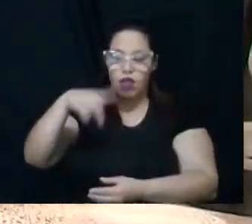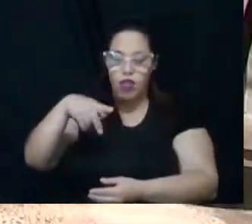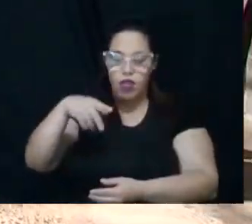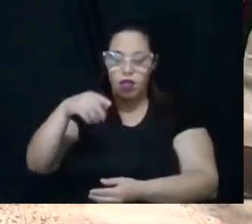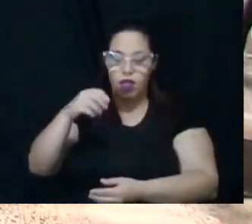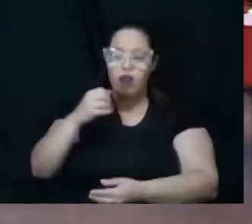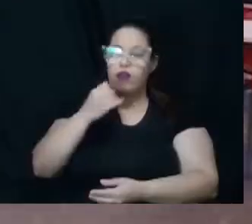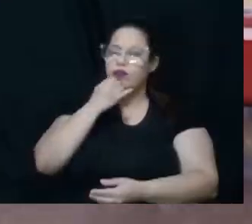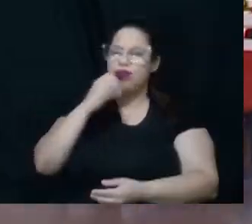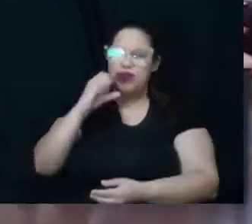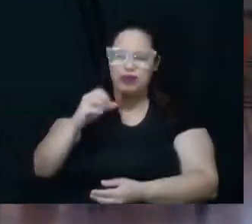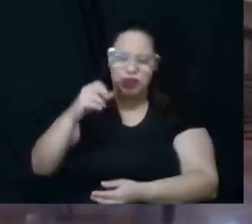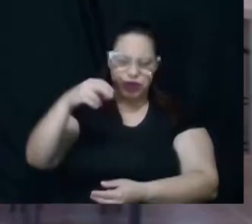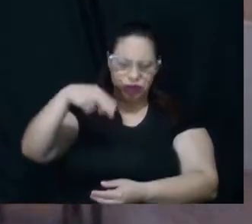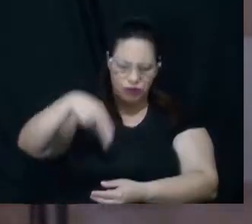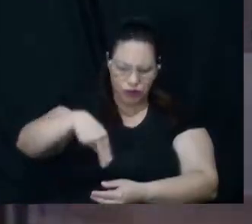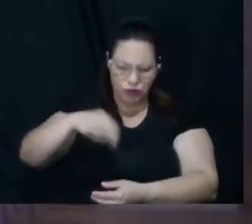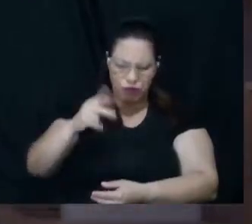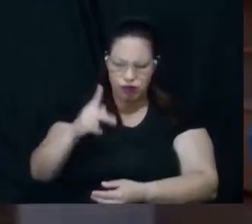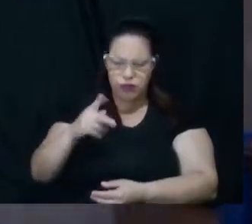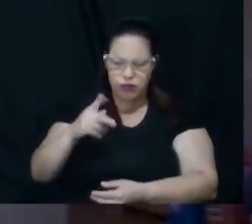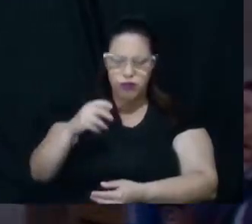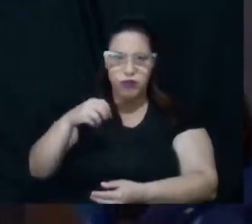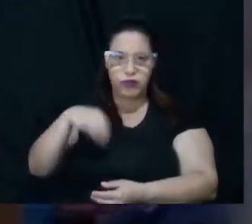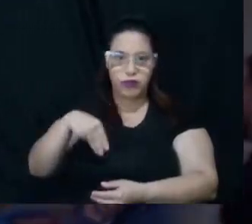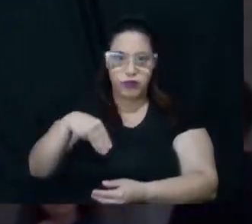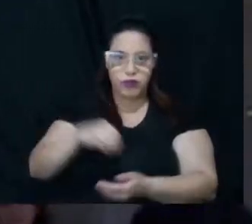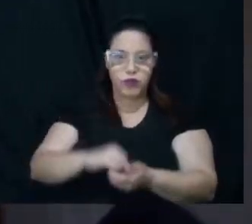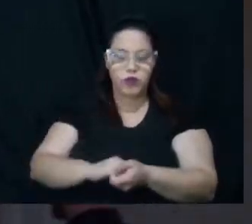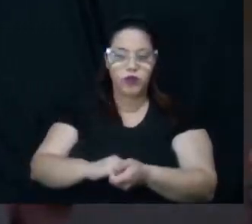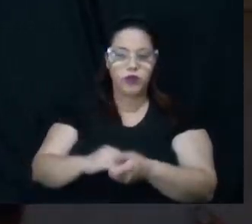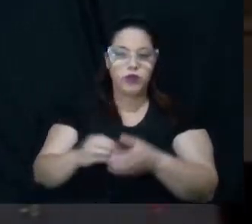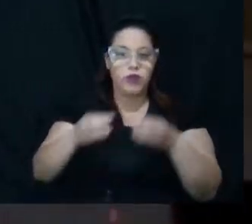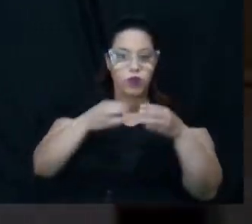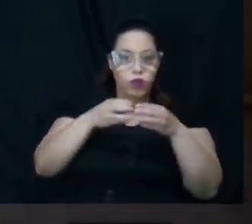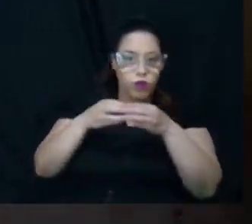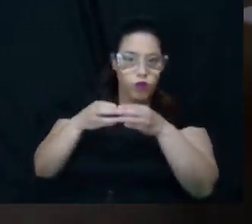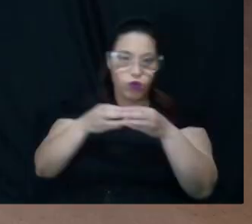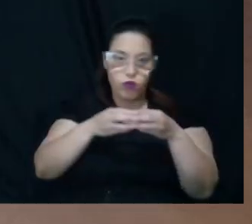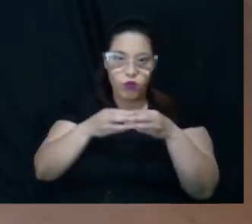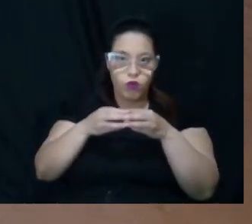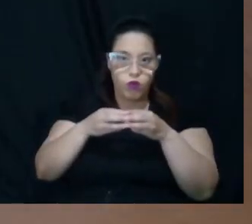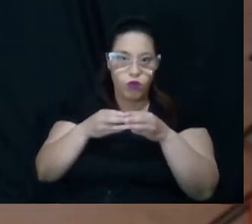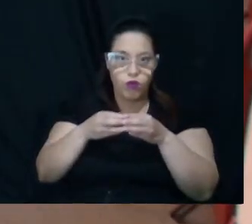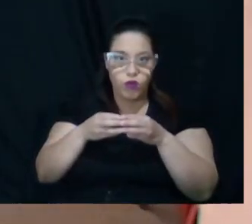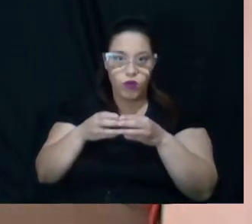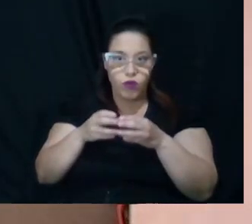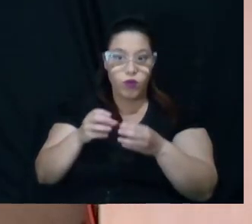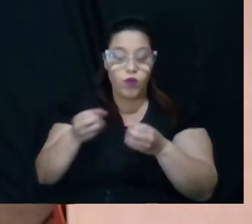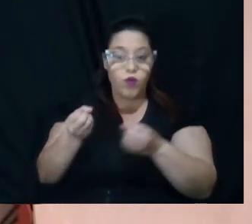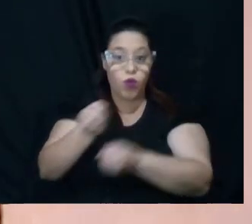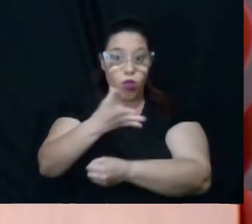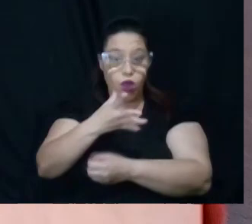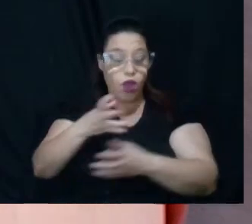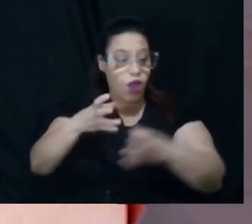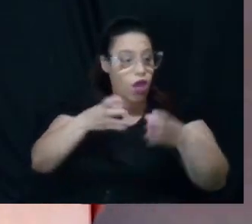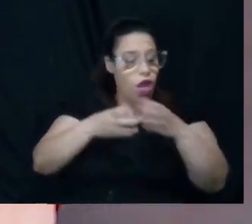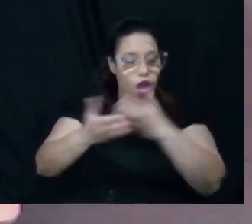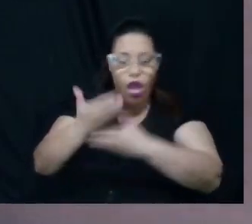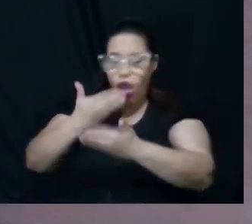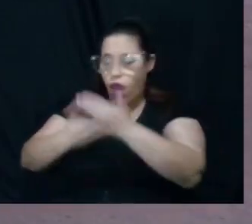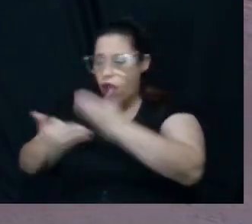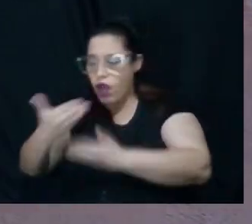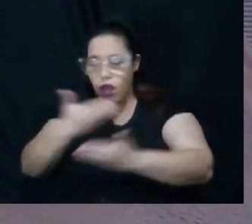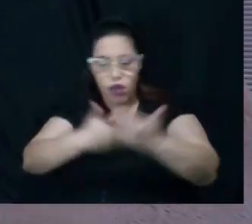Nacional de pesquisa em energia e materiais com um projeto arquitetônico integrador o novo espaço cria um ambiente de troca de